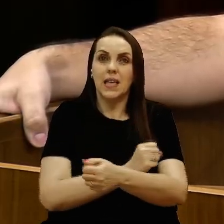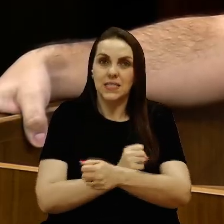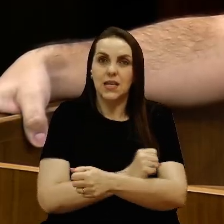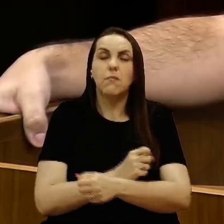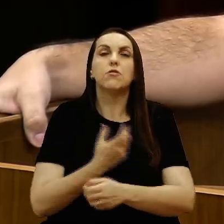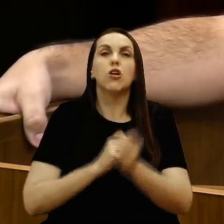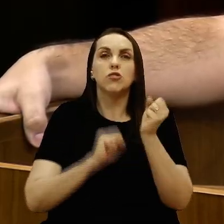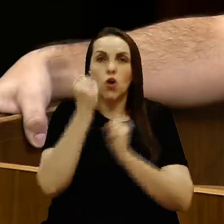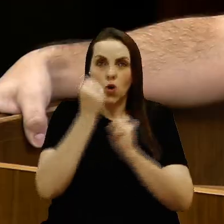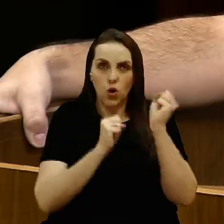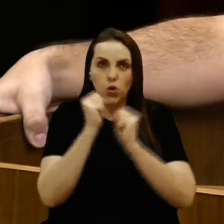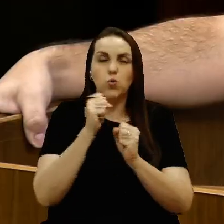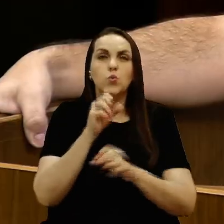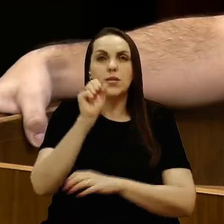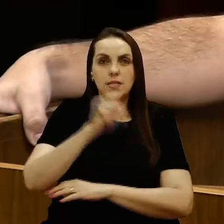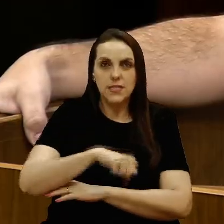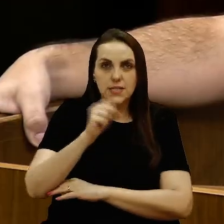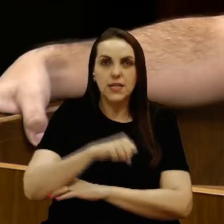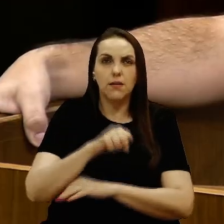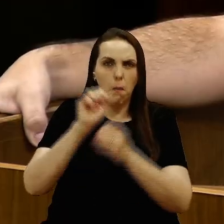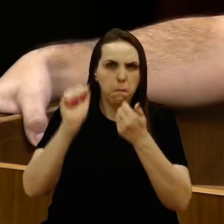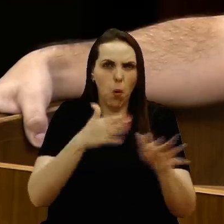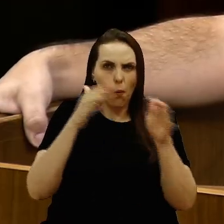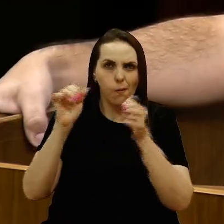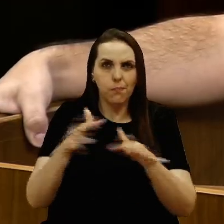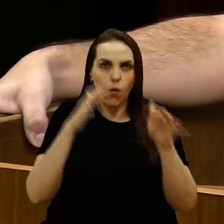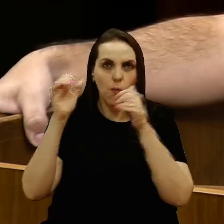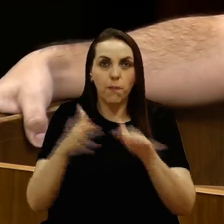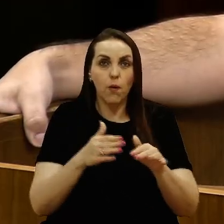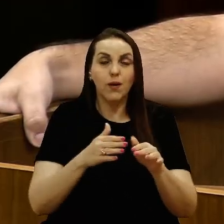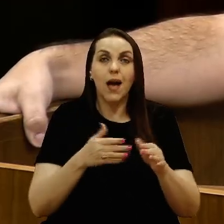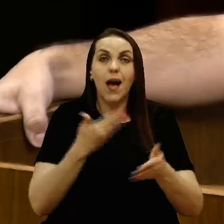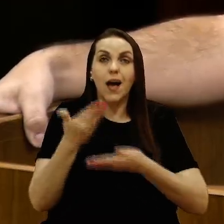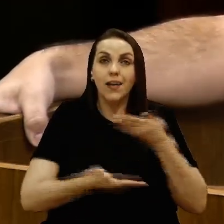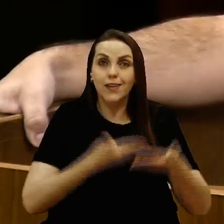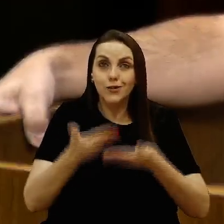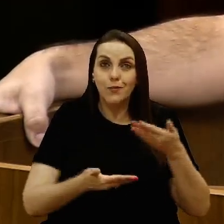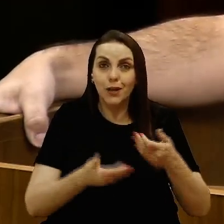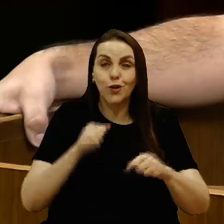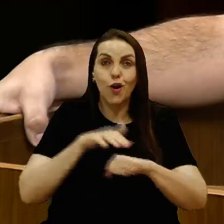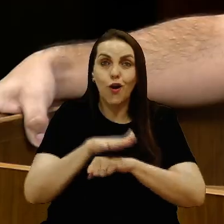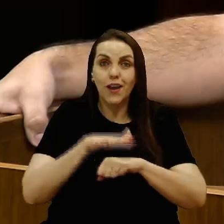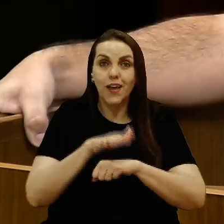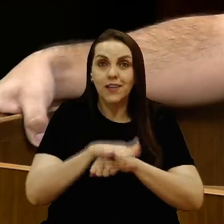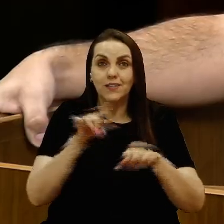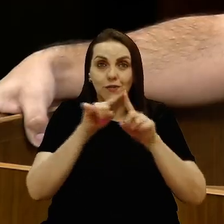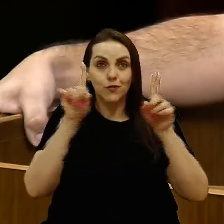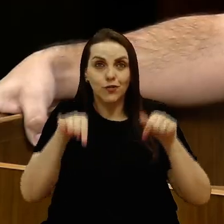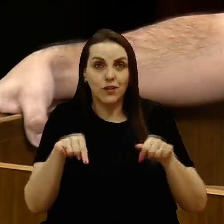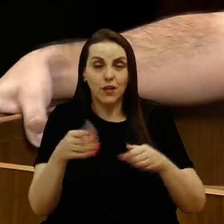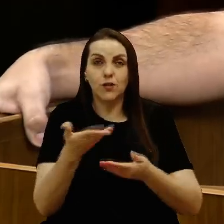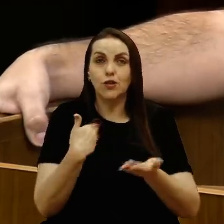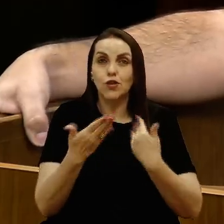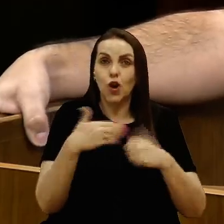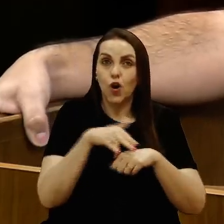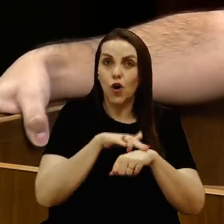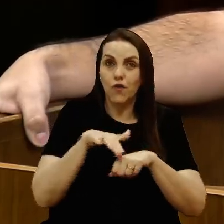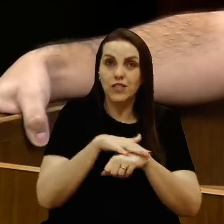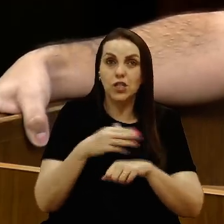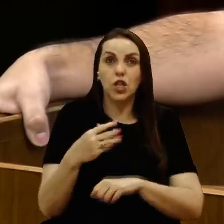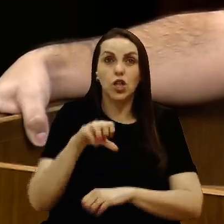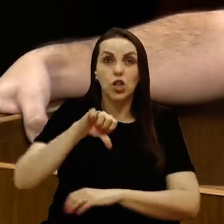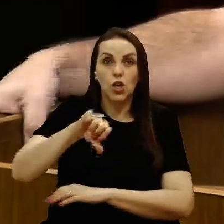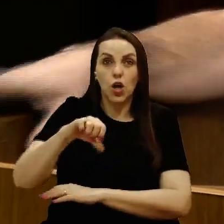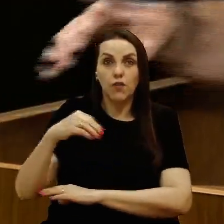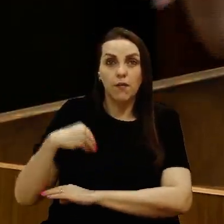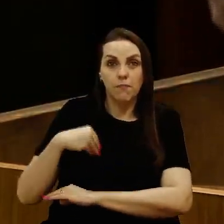procedimentos. E nós estamos dando hora extra para os nossos servidores. Nós conseguimos dialogar com os 9 médicos, eu quero agradecer meus 9 médicos servidores,